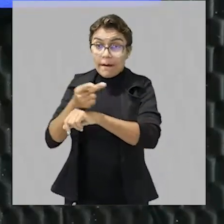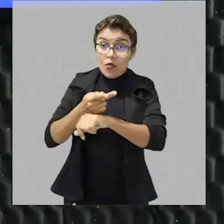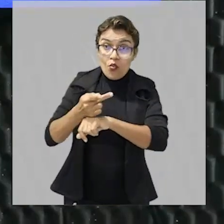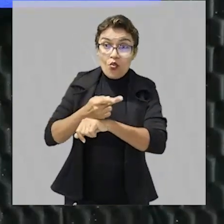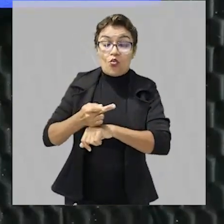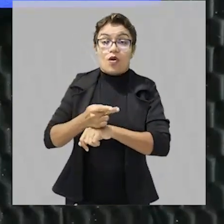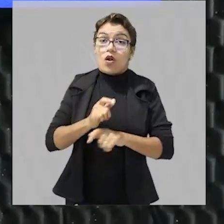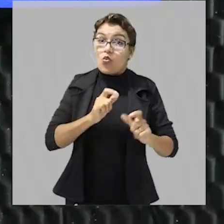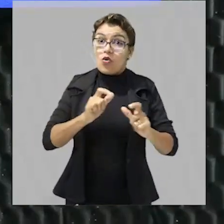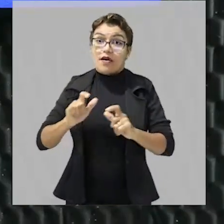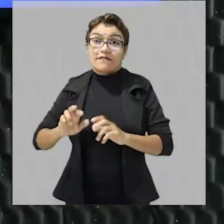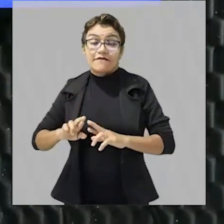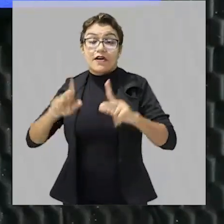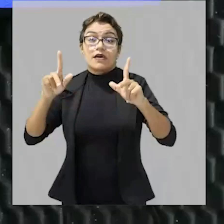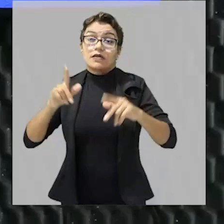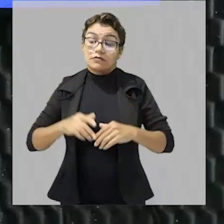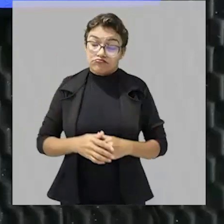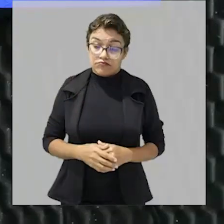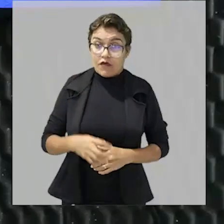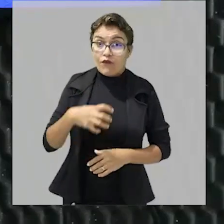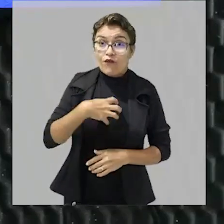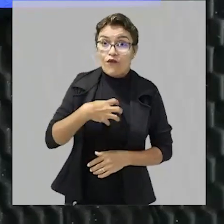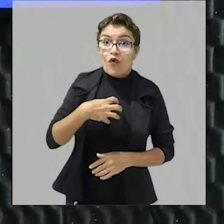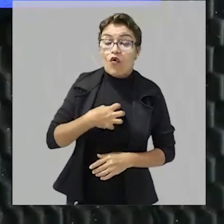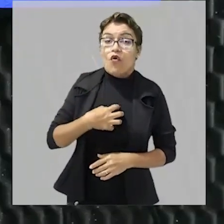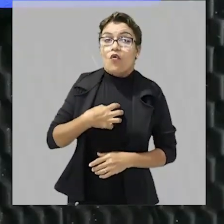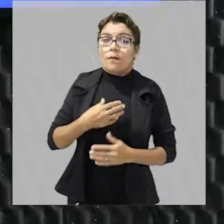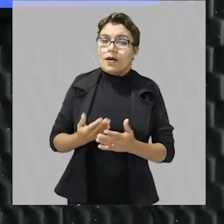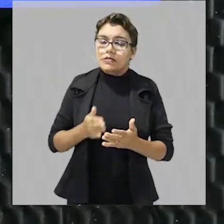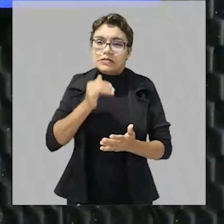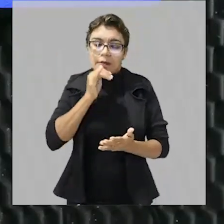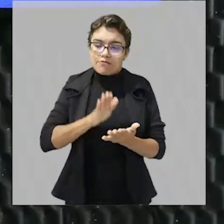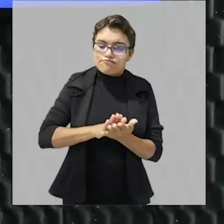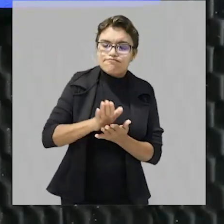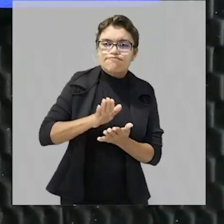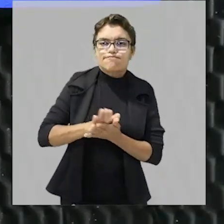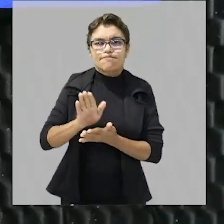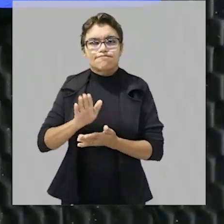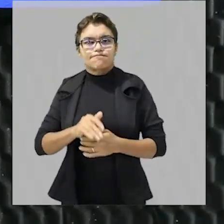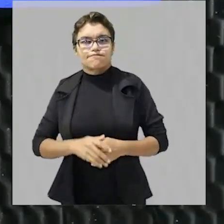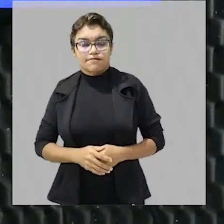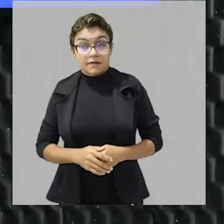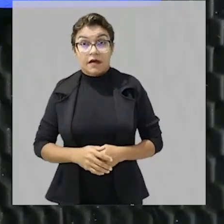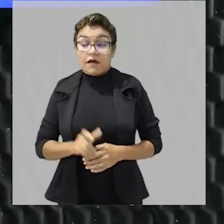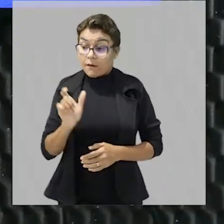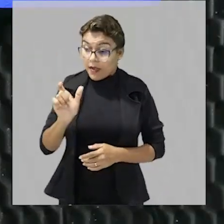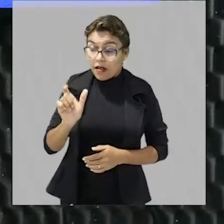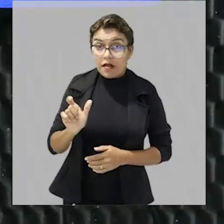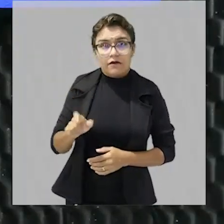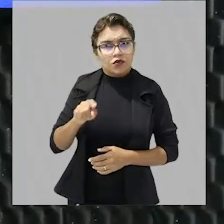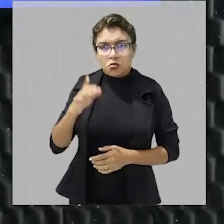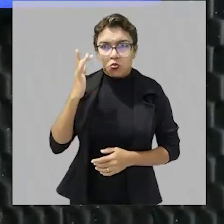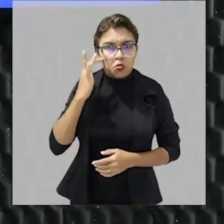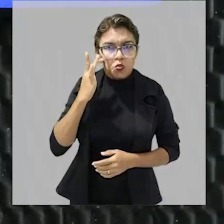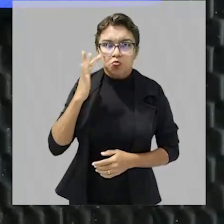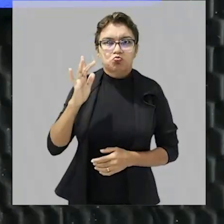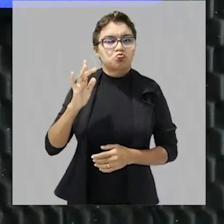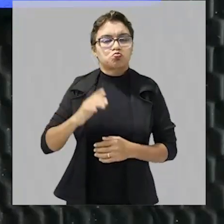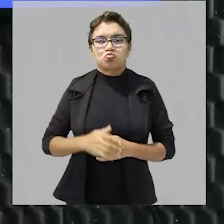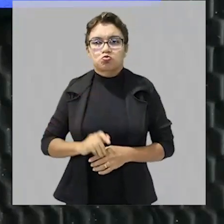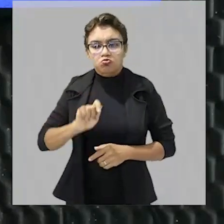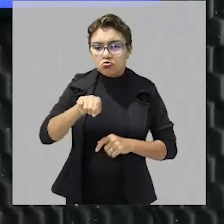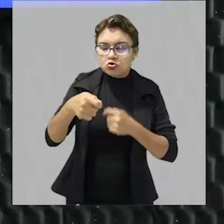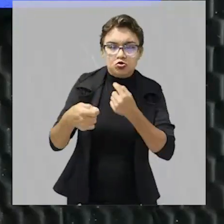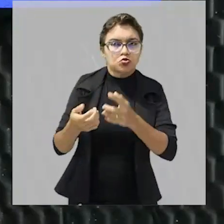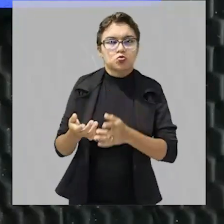dizer, estudar os sinônimos, a gente enriquece muito, principalmente com a nossa leitura. E